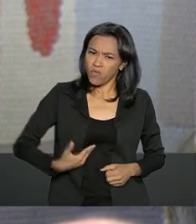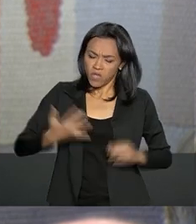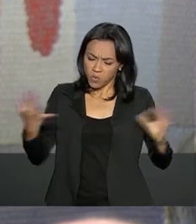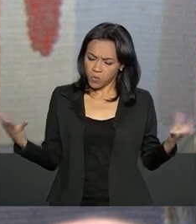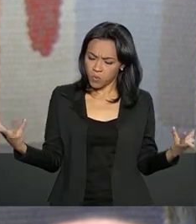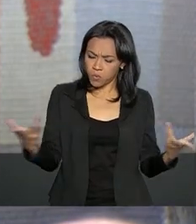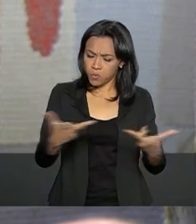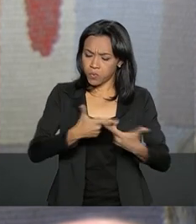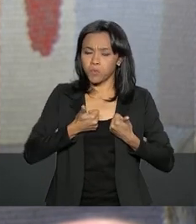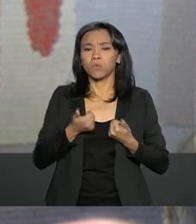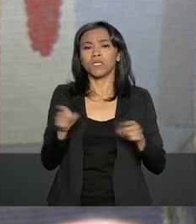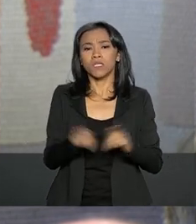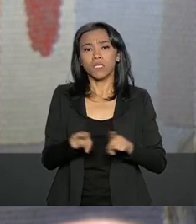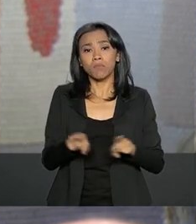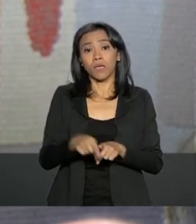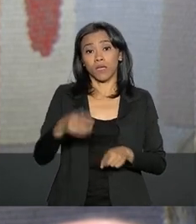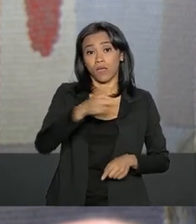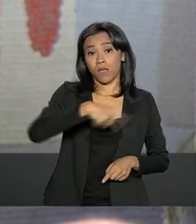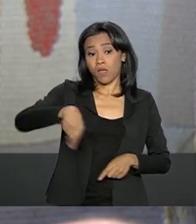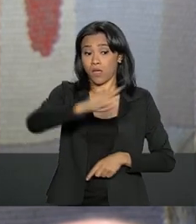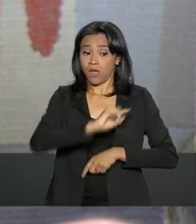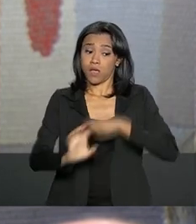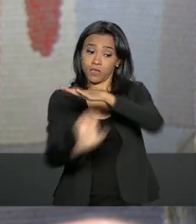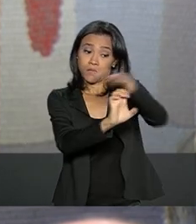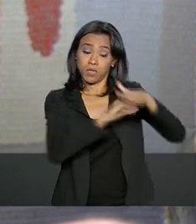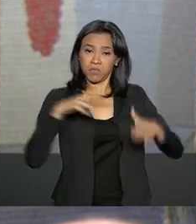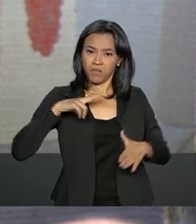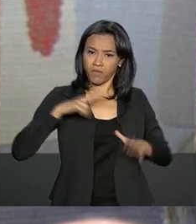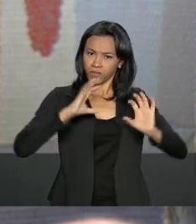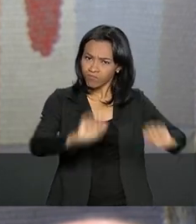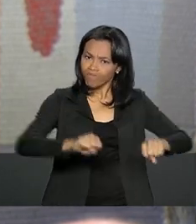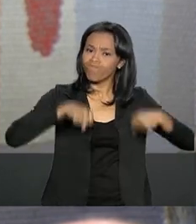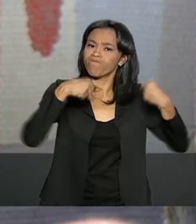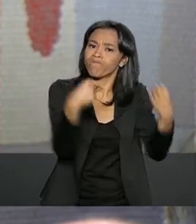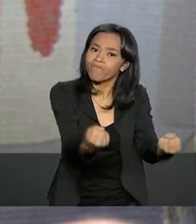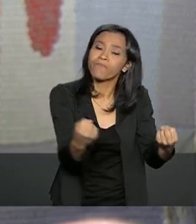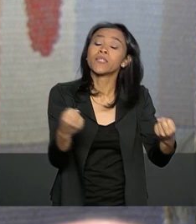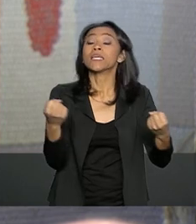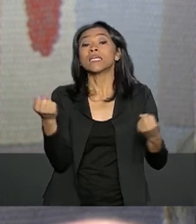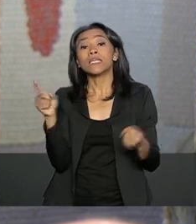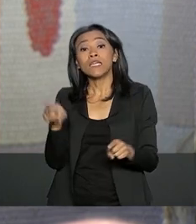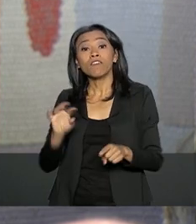setor privado pujante. Buscamos ambiente que favoreça